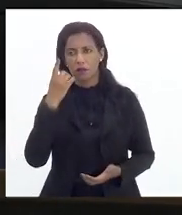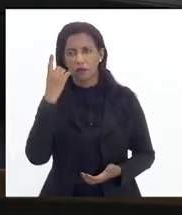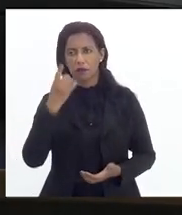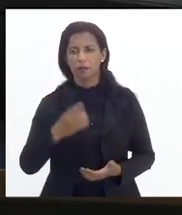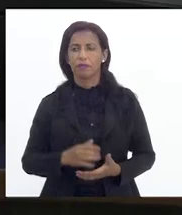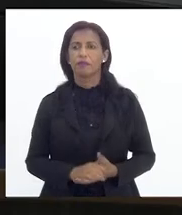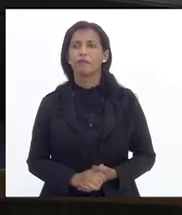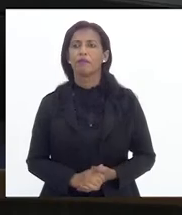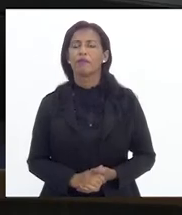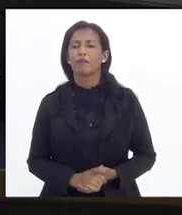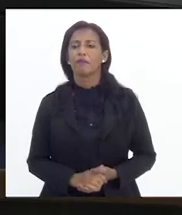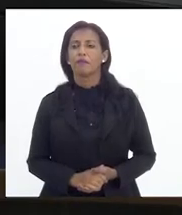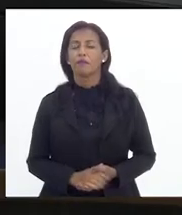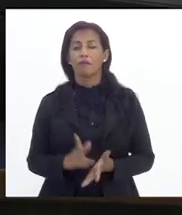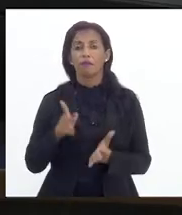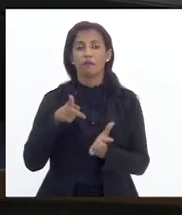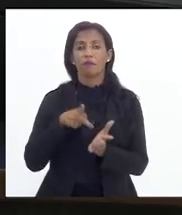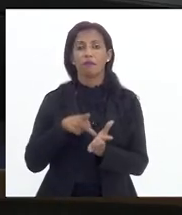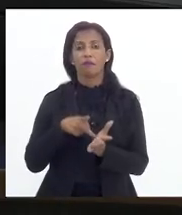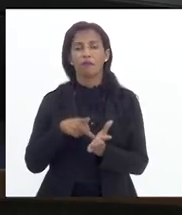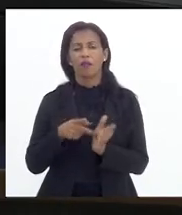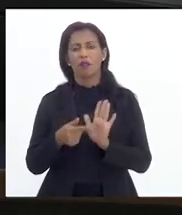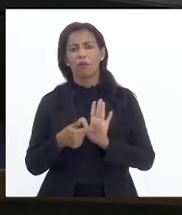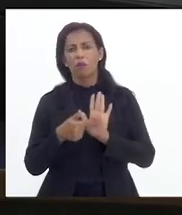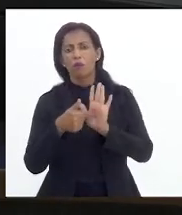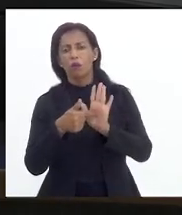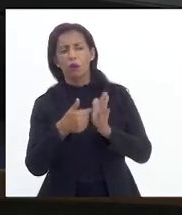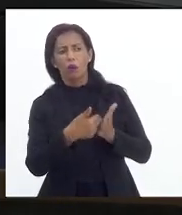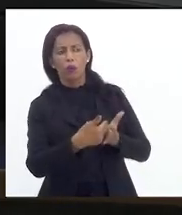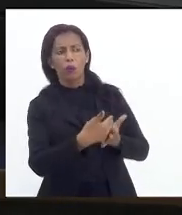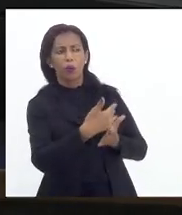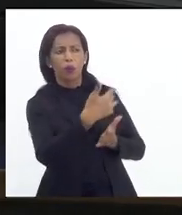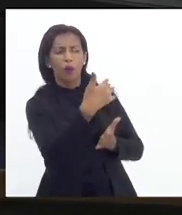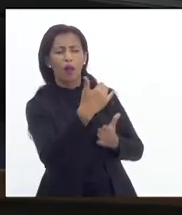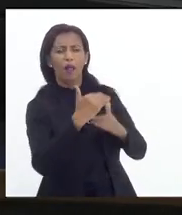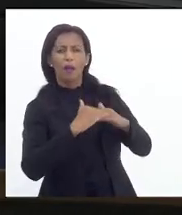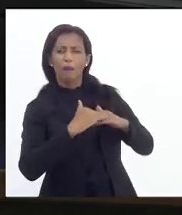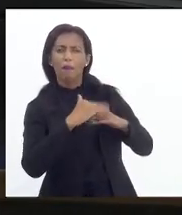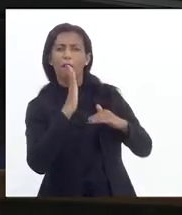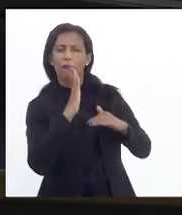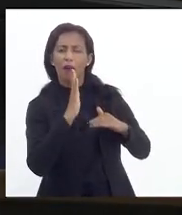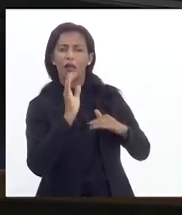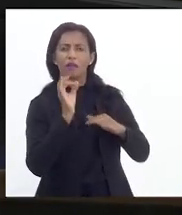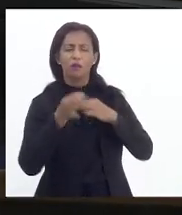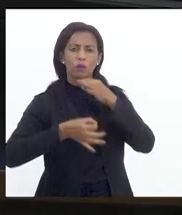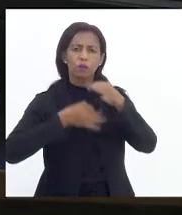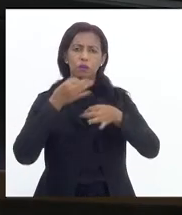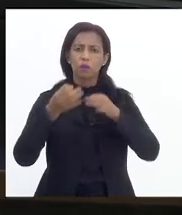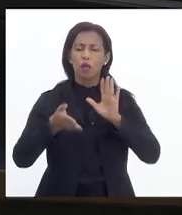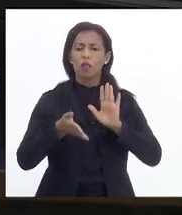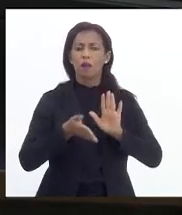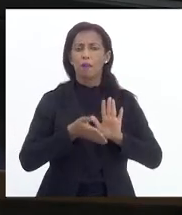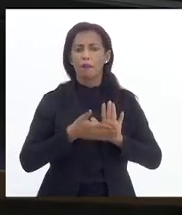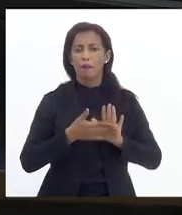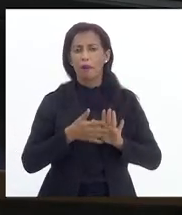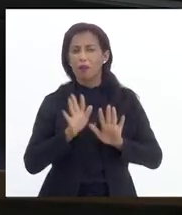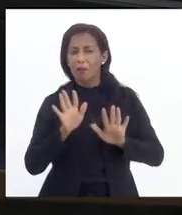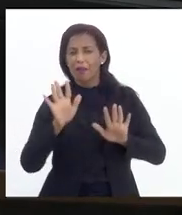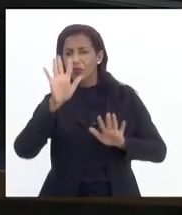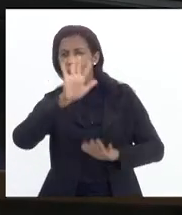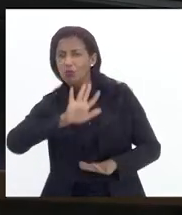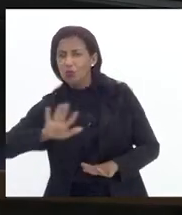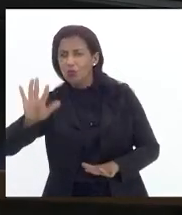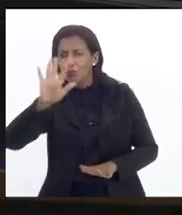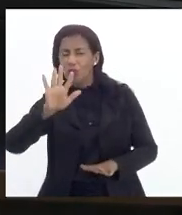na realidade a gente vai fazer uma apresentação que ela transcende um pouco a questão só da pauta mas para dar um Panorama